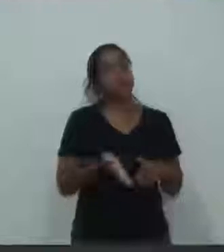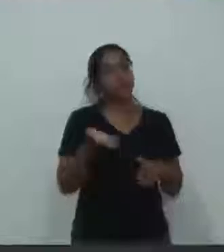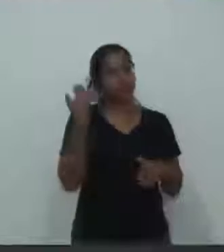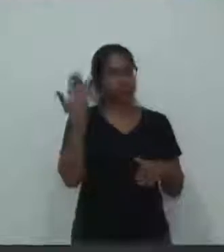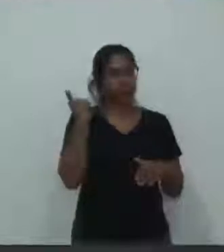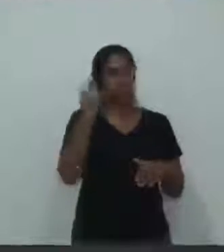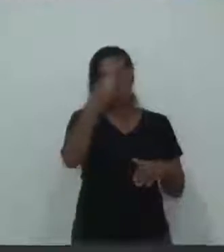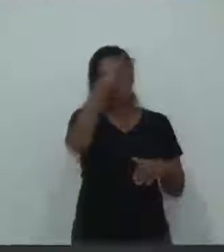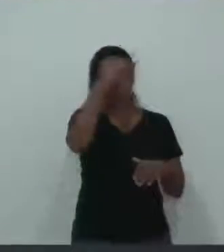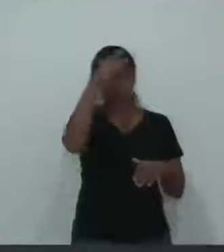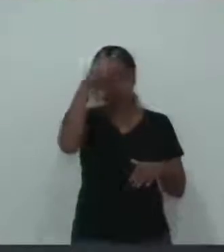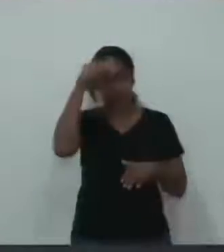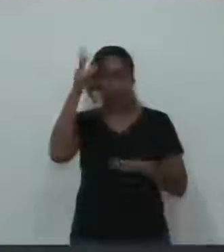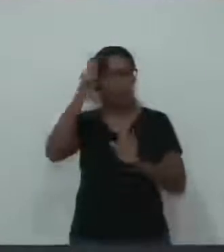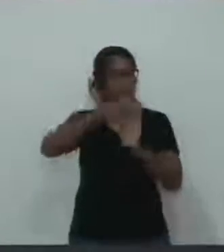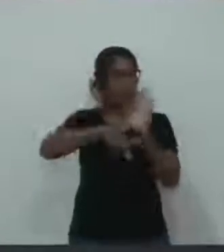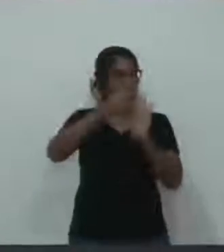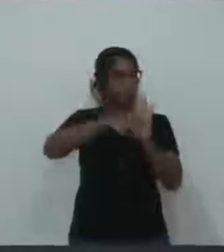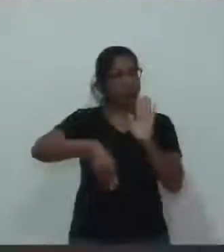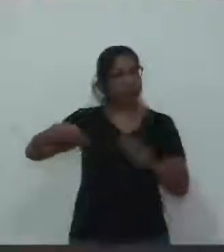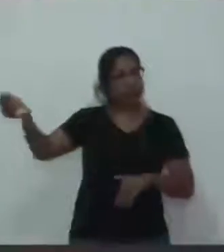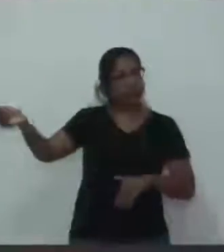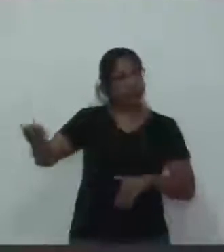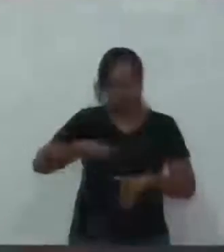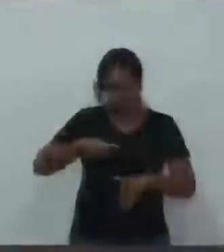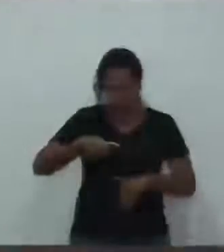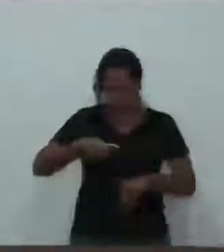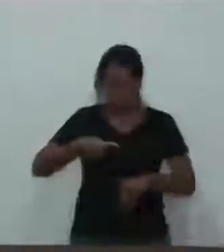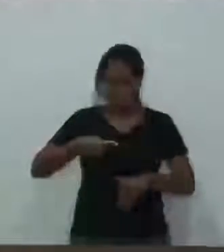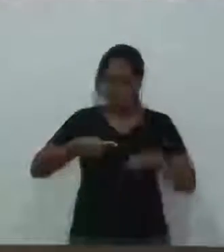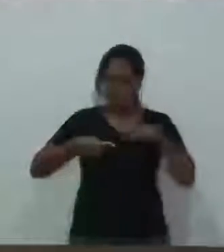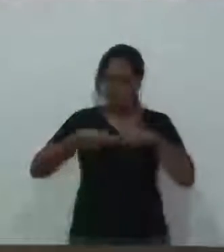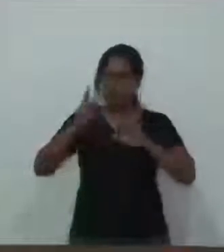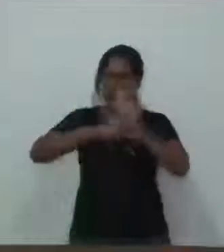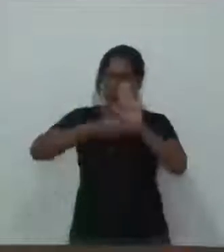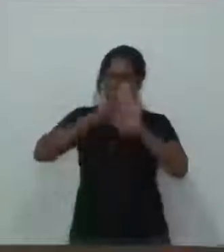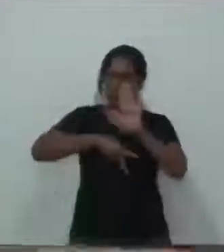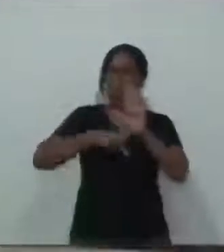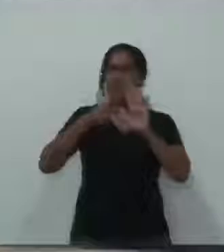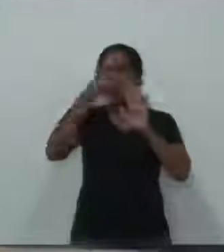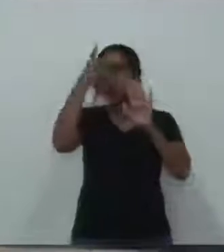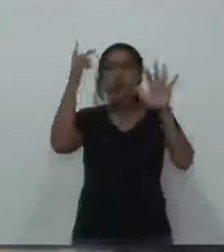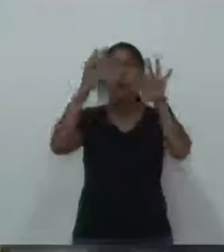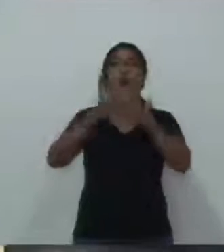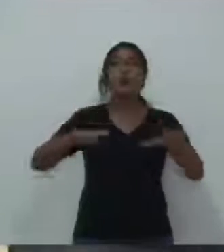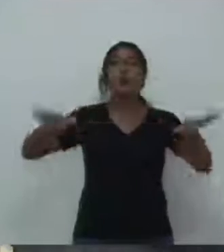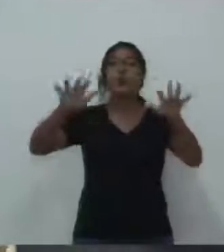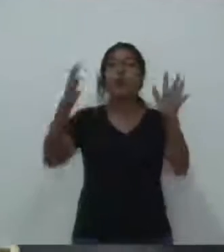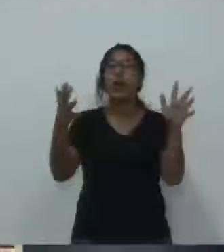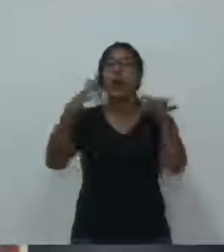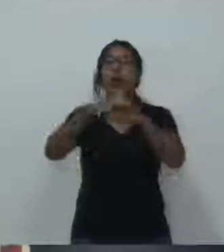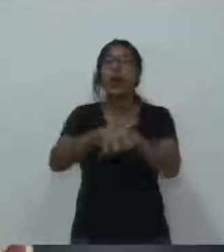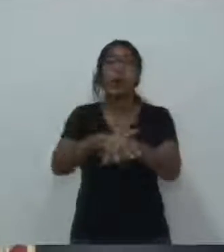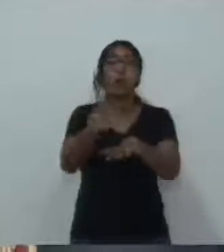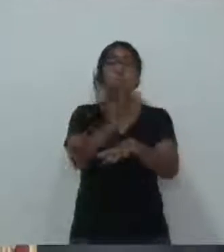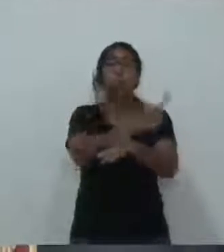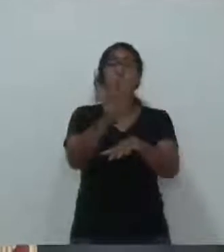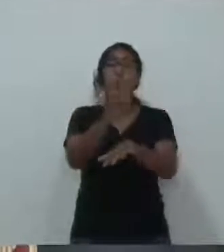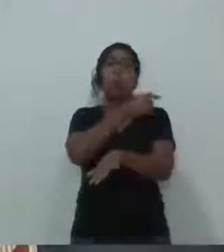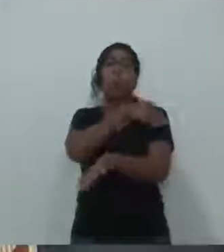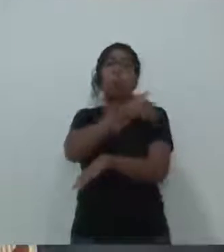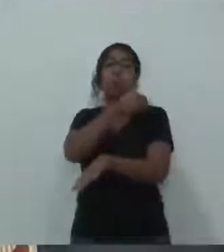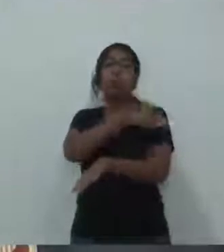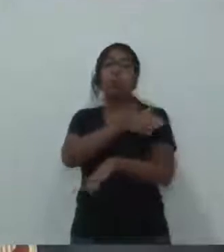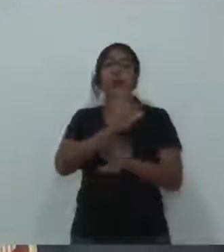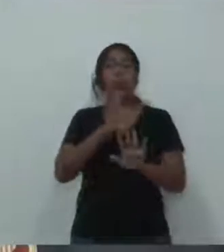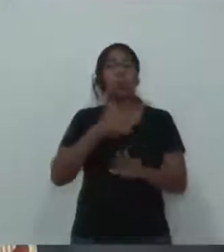prefeitura, ele exclui a população, no meu modo de entender. Então, é uma questão, não é, de opinião. No meu modo